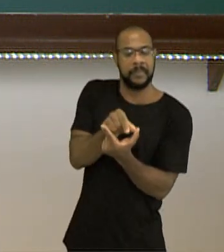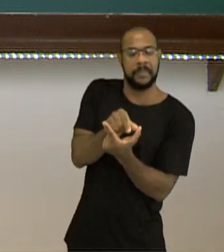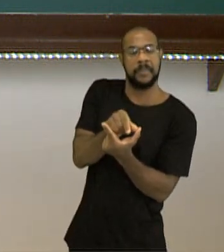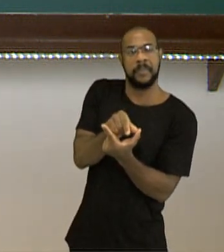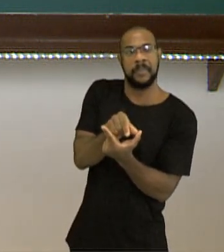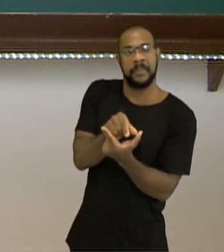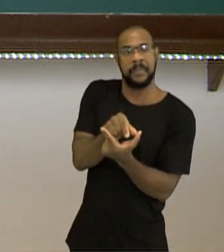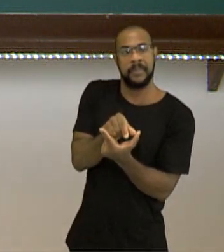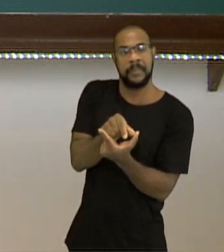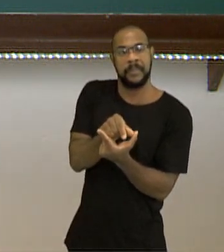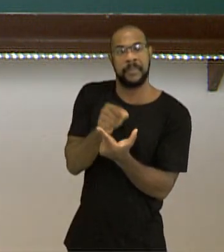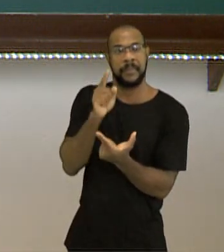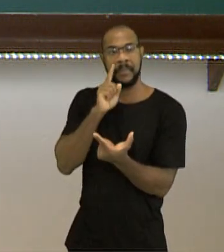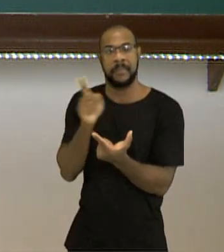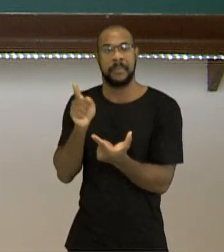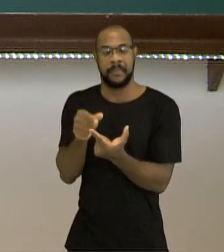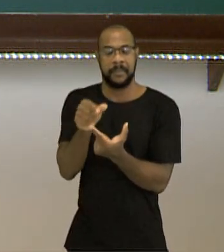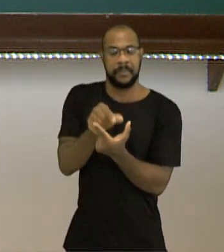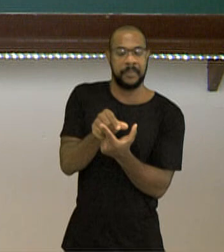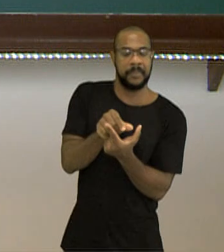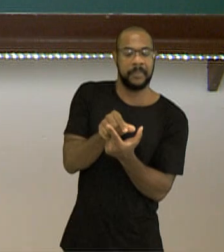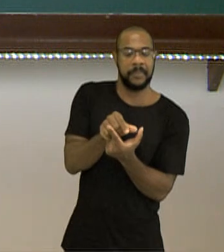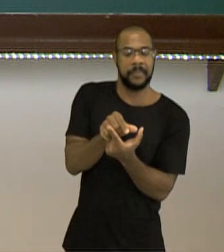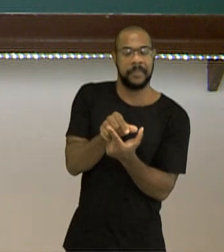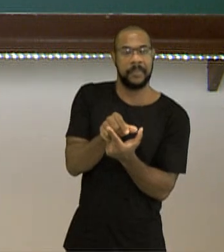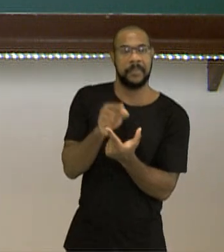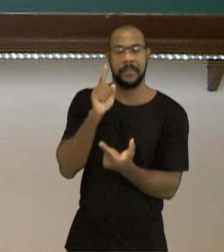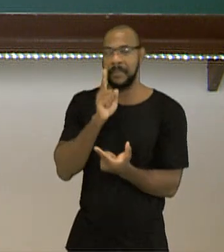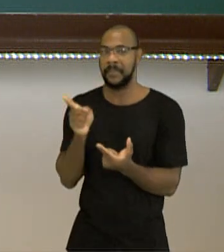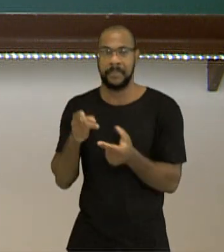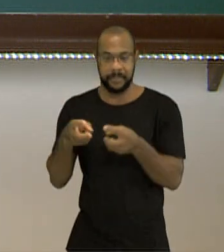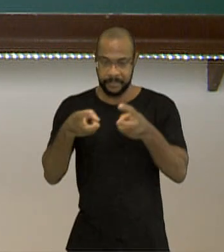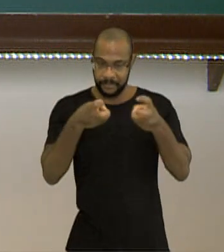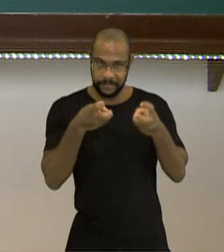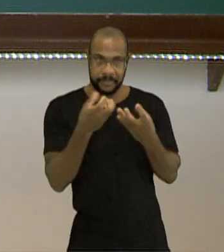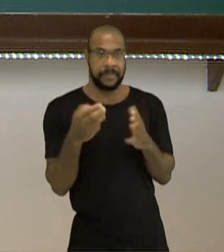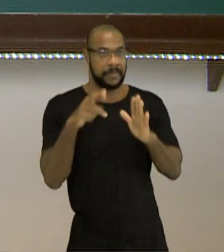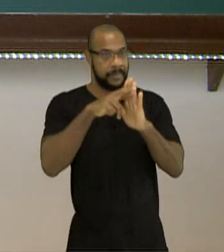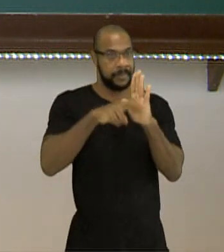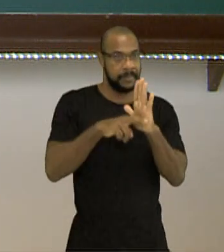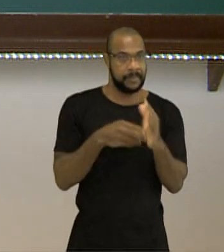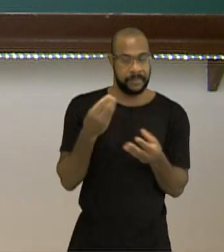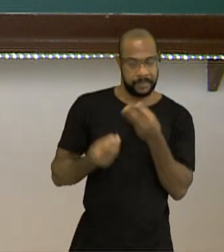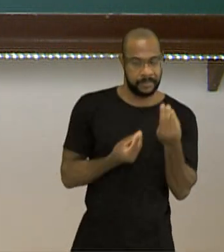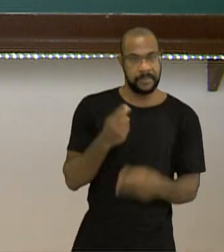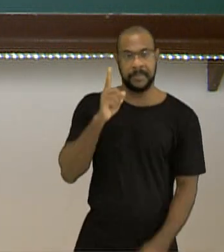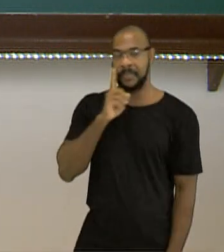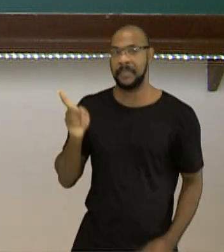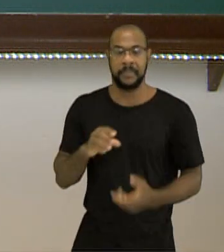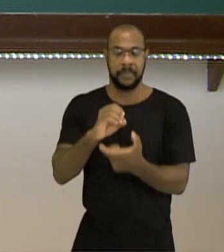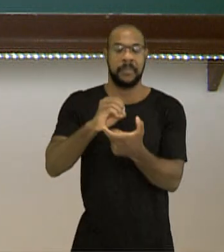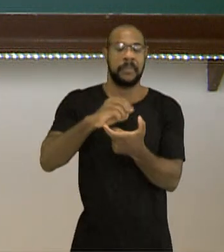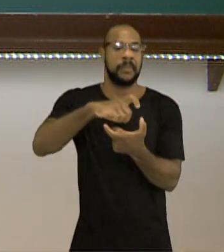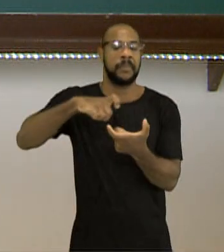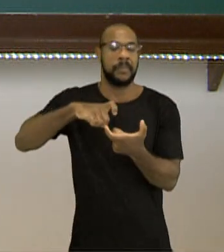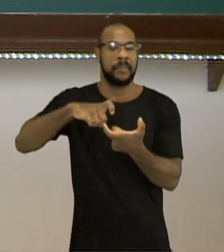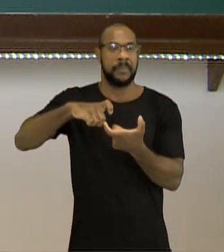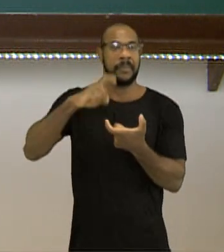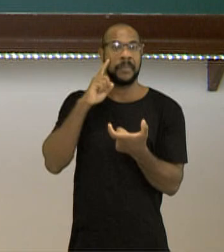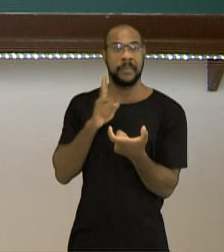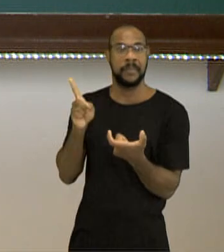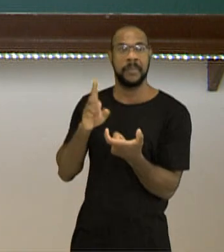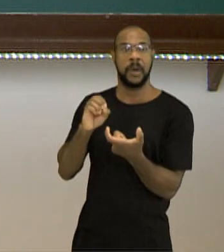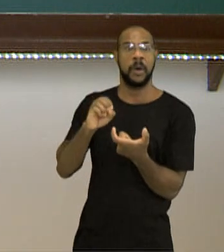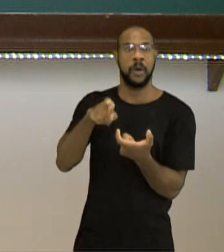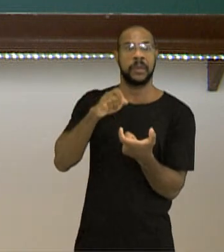Proparoxítona, antepenúltima. Repare bem aqui agora nas regras das oxítonas. Quando